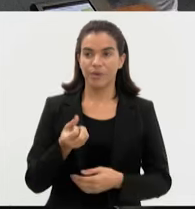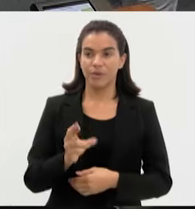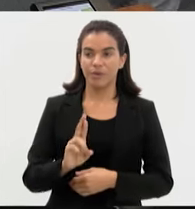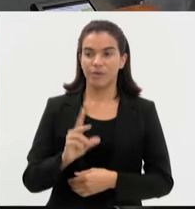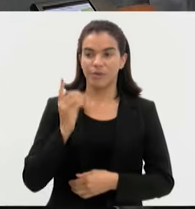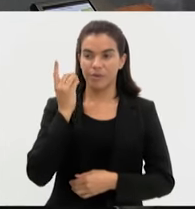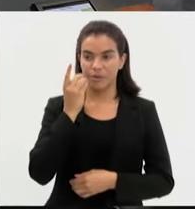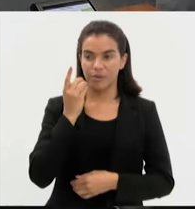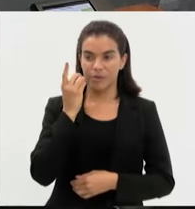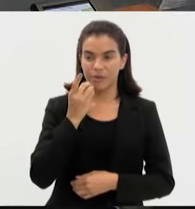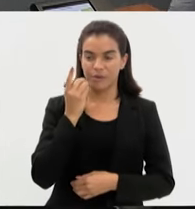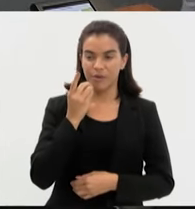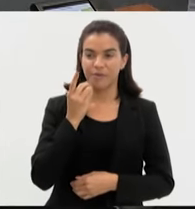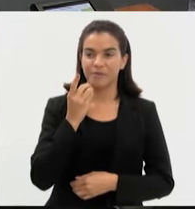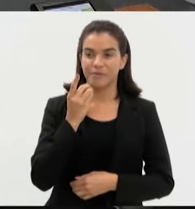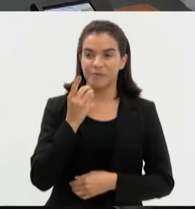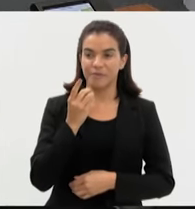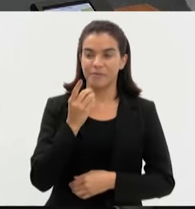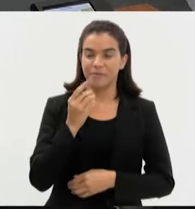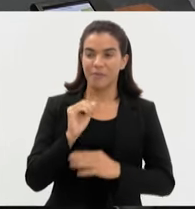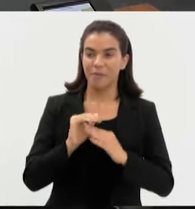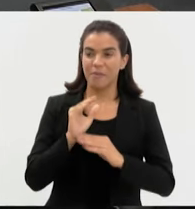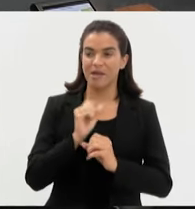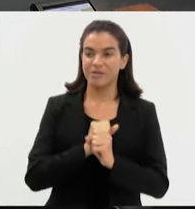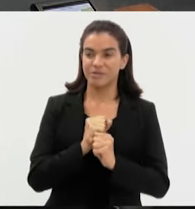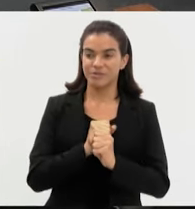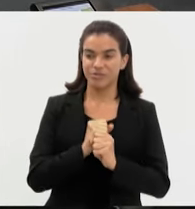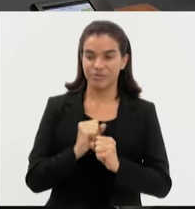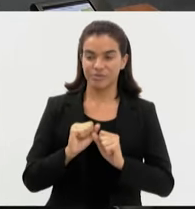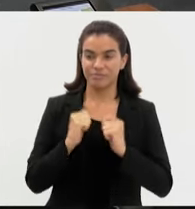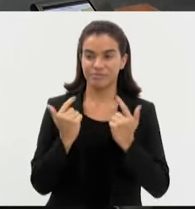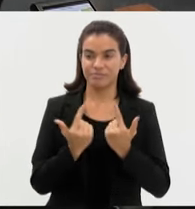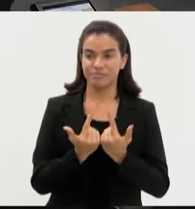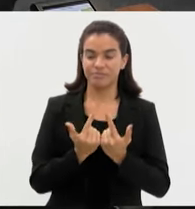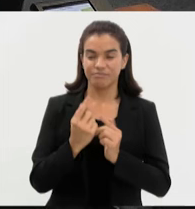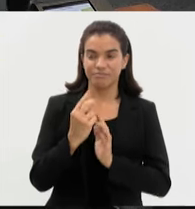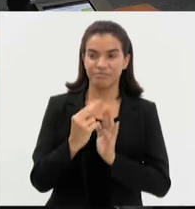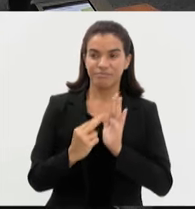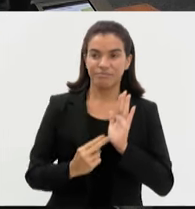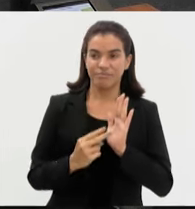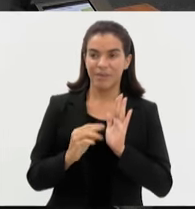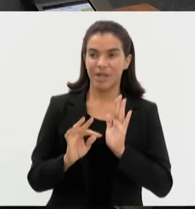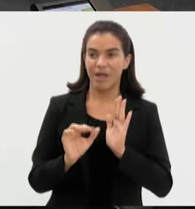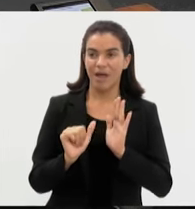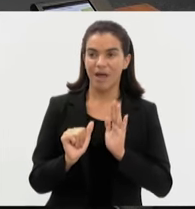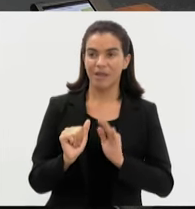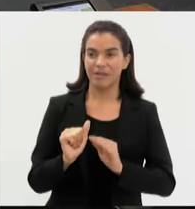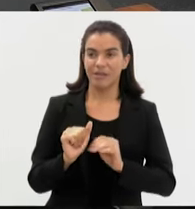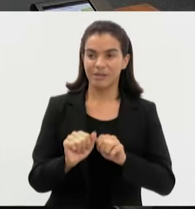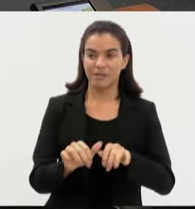Deputado decano dessa casa Deputado luí Paulo para que faça a leitura da ata